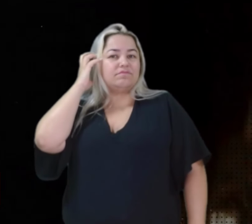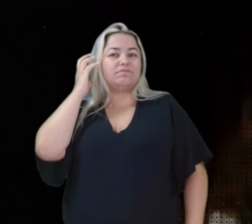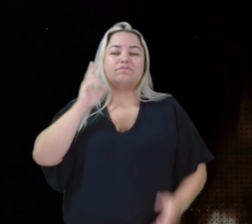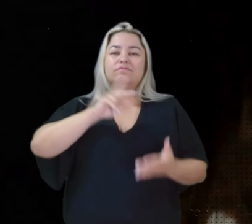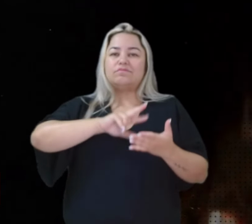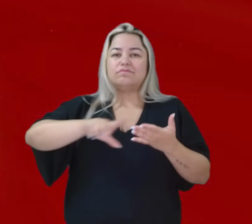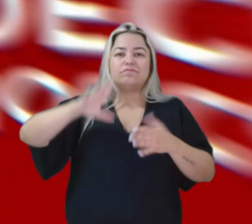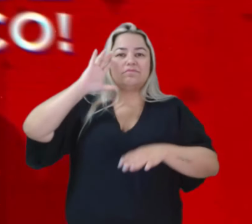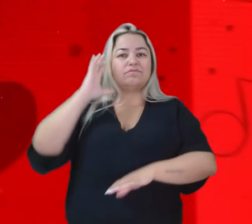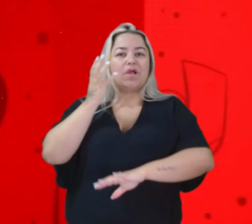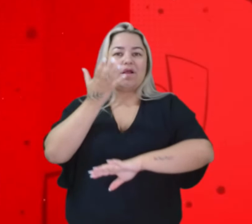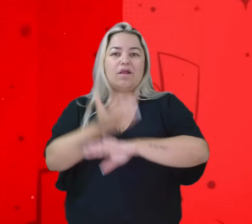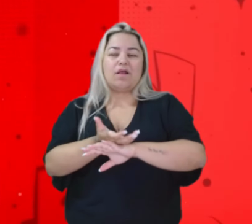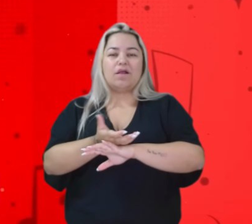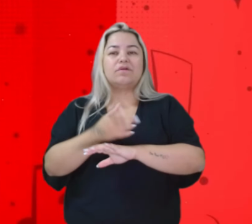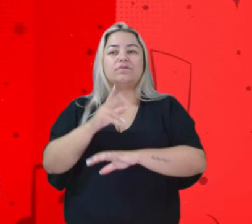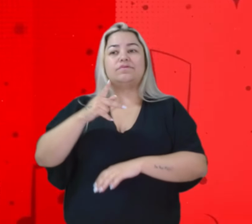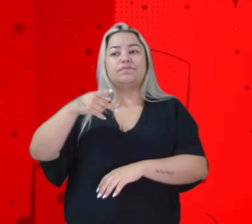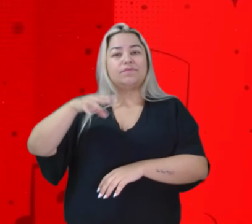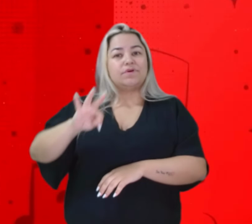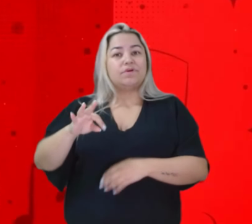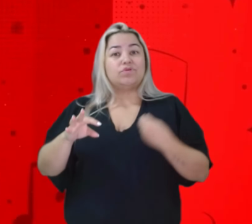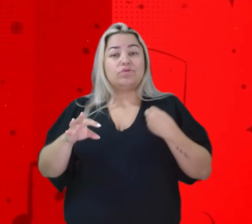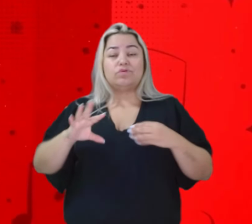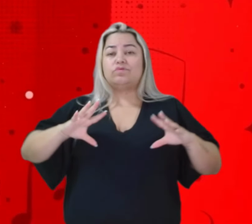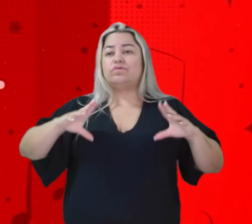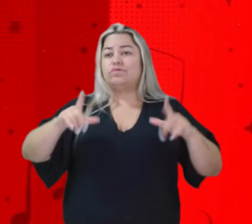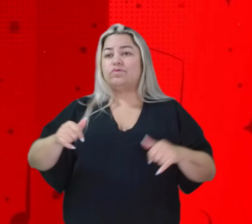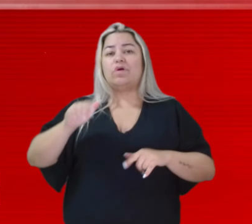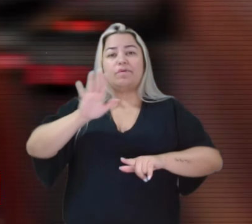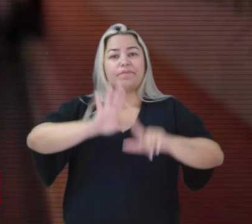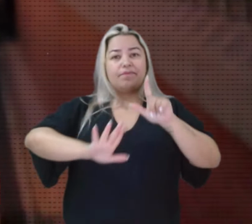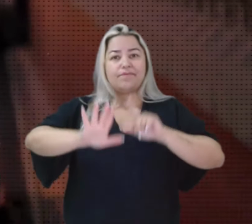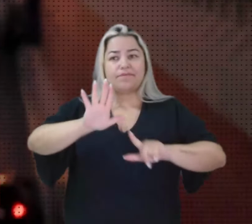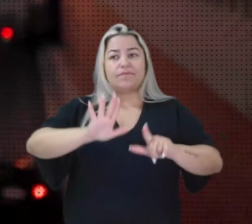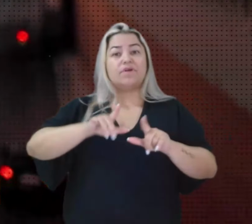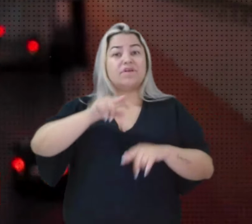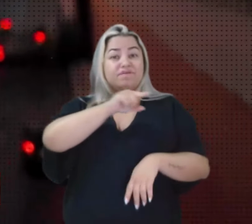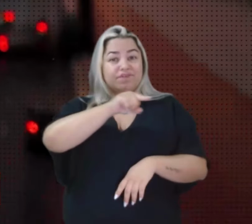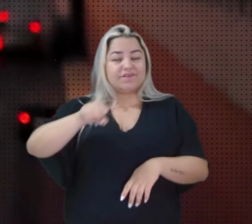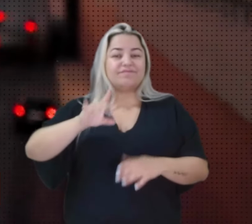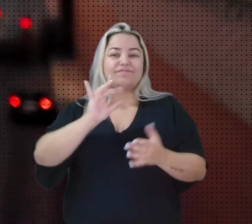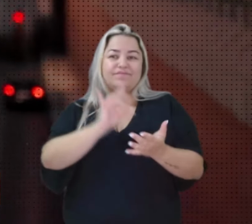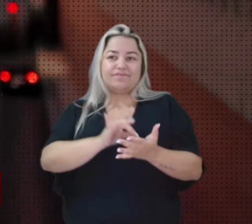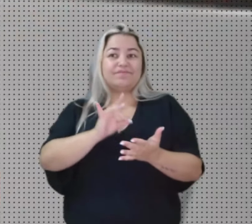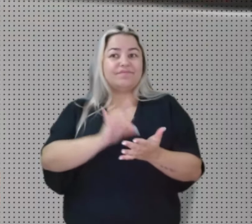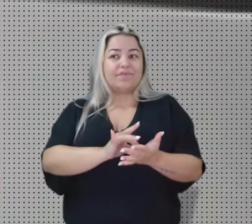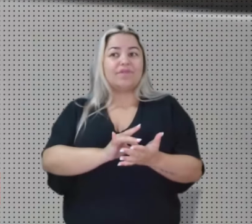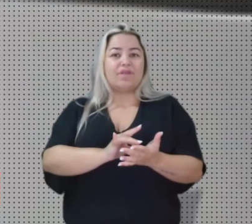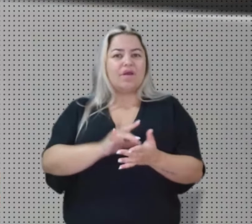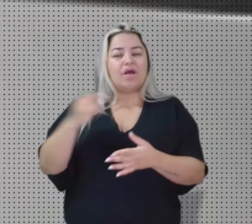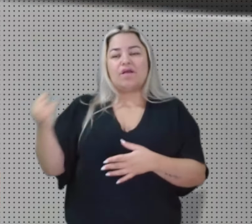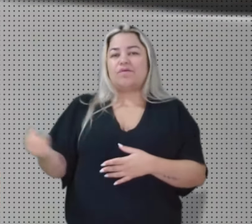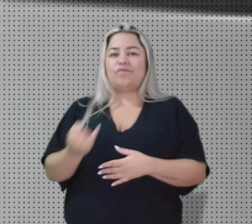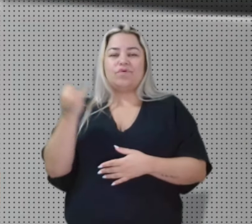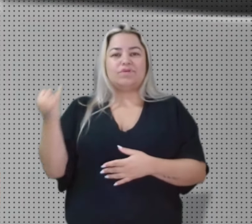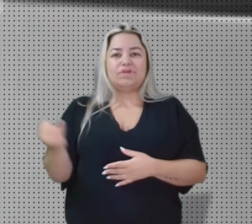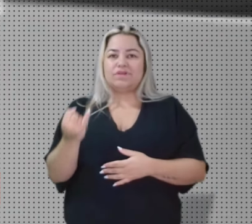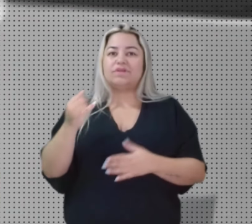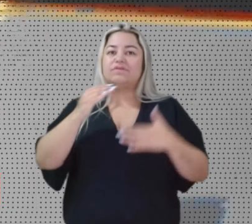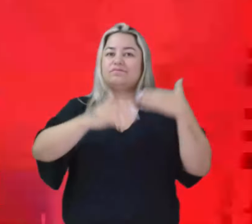nos podcasts, a Rádio PT está presente em todas as plataformas. E você, claro, é parte fundamental